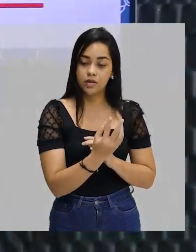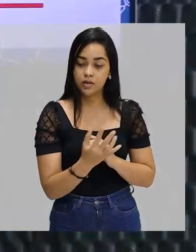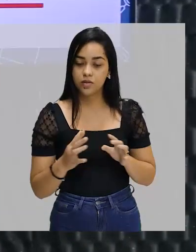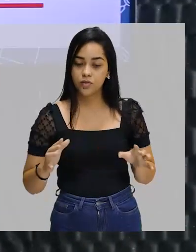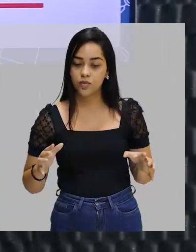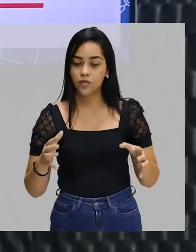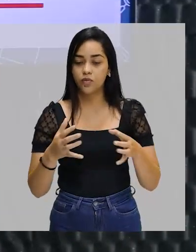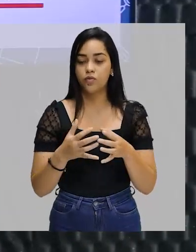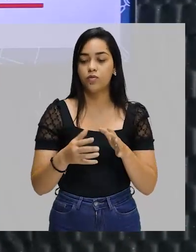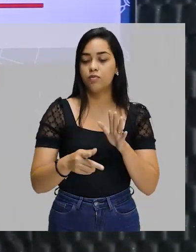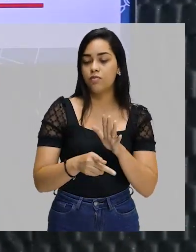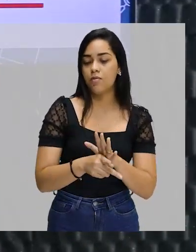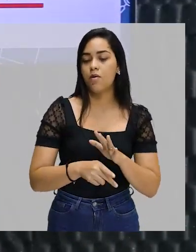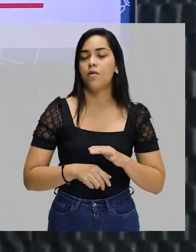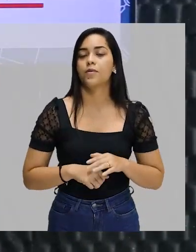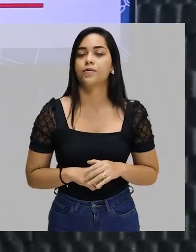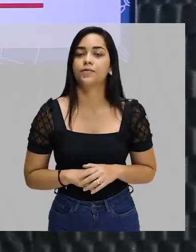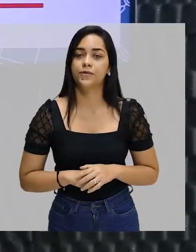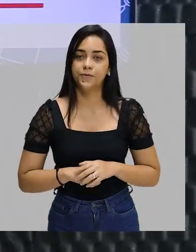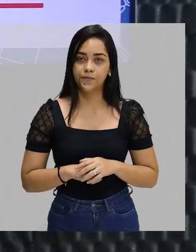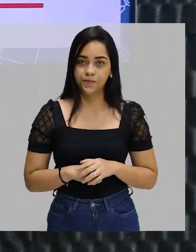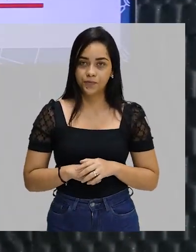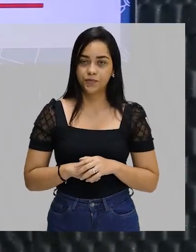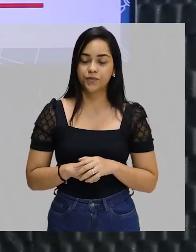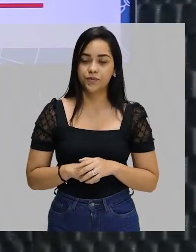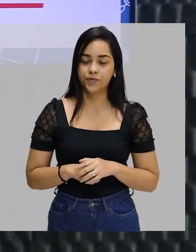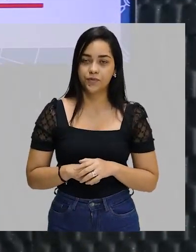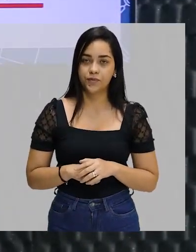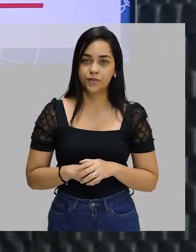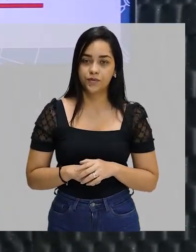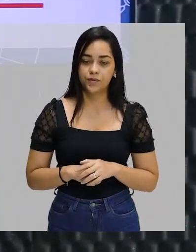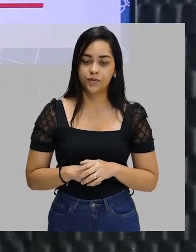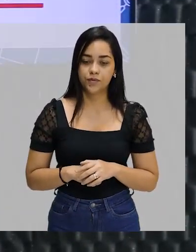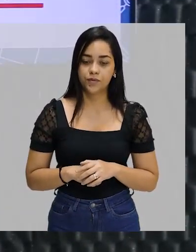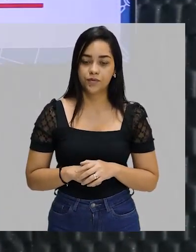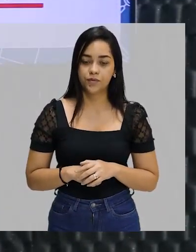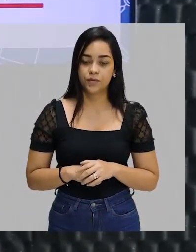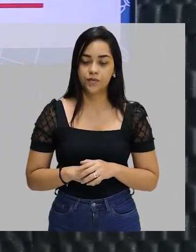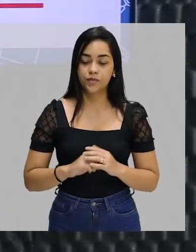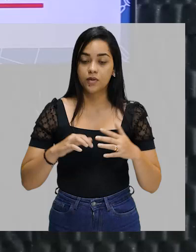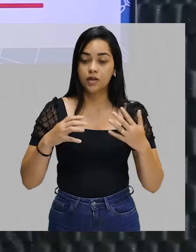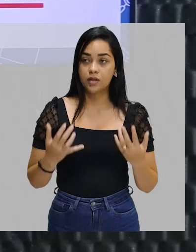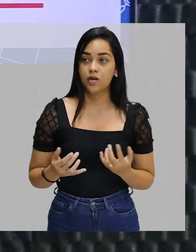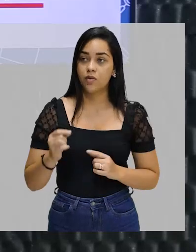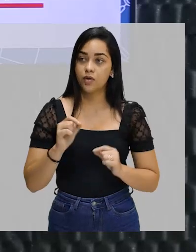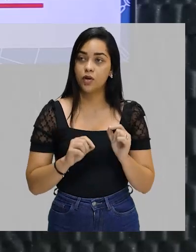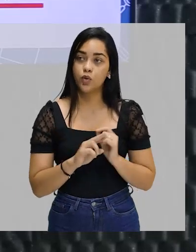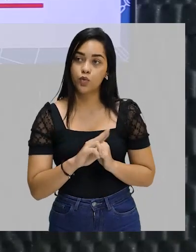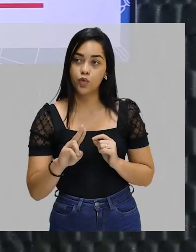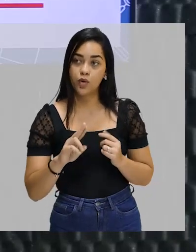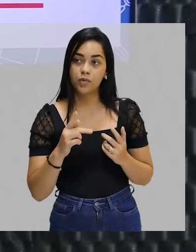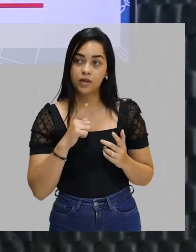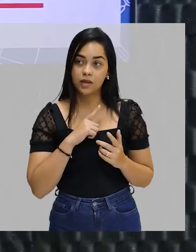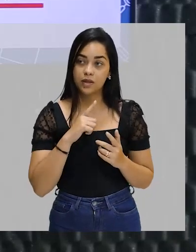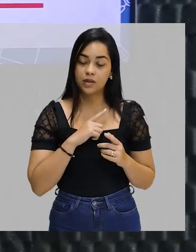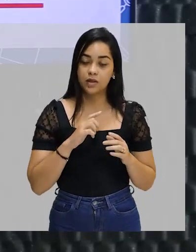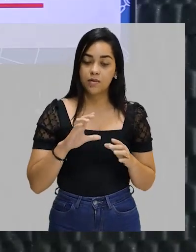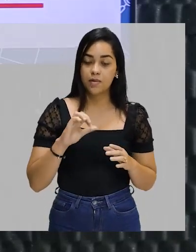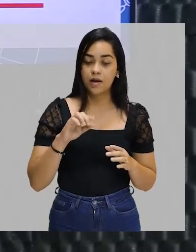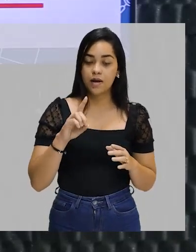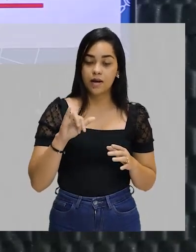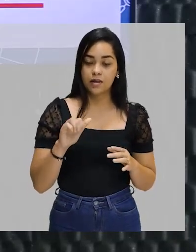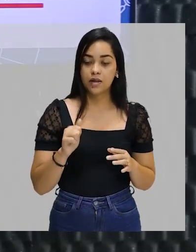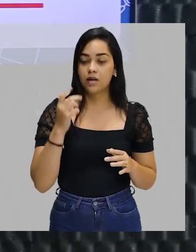ligações entre eles e a função a que pertence. Então, assim, o nome de uma cadeia